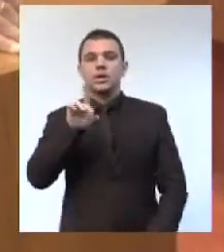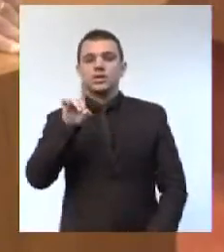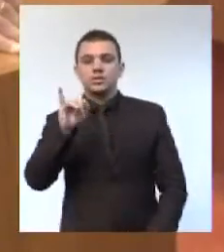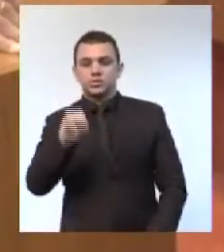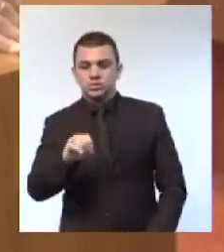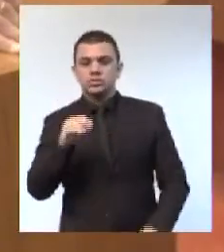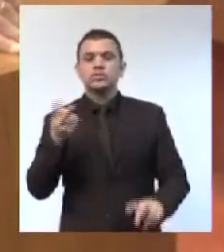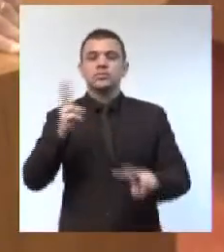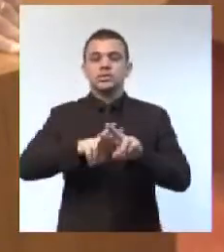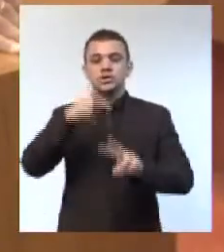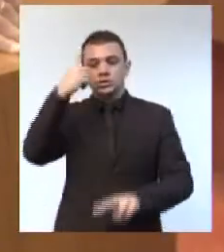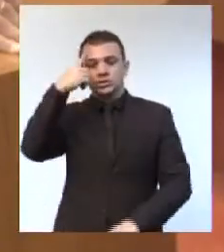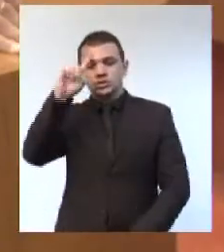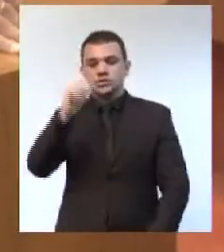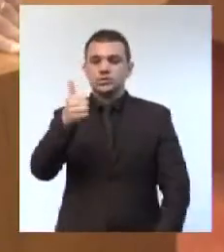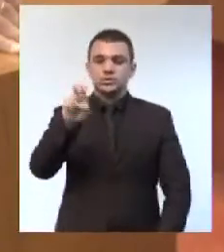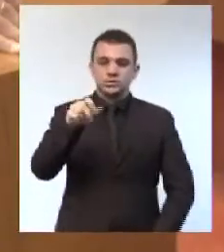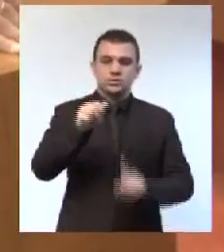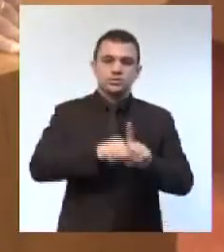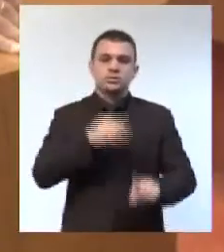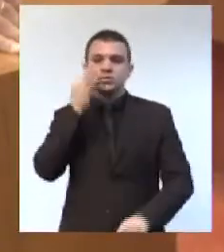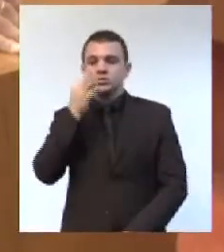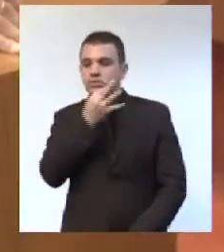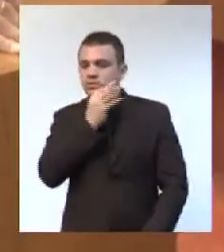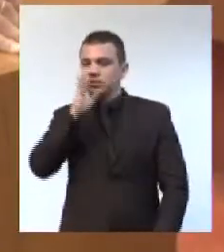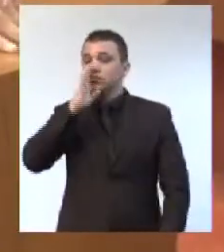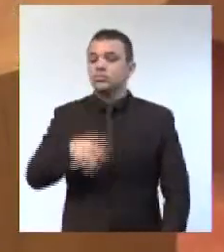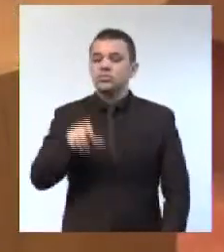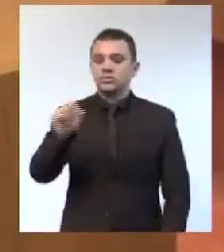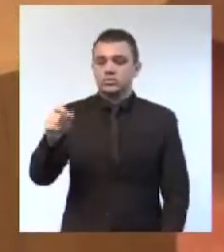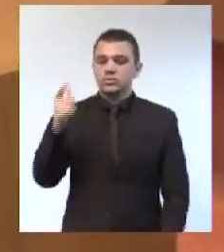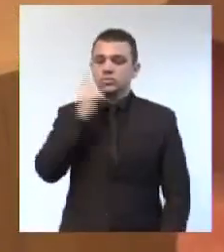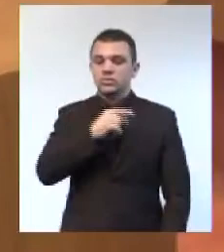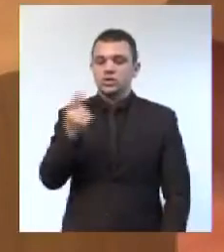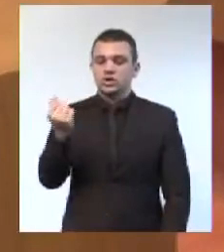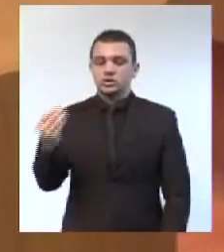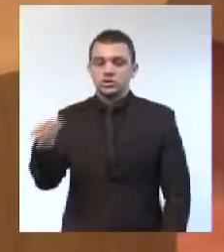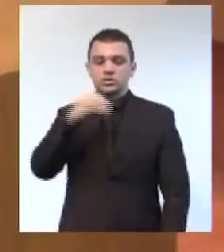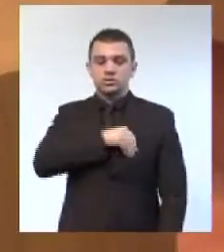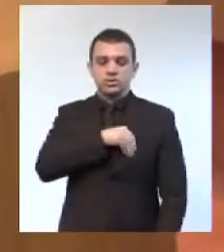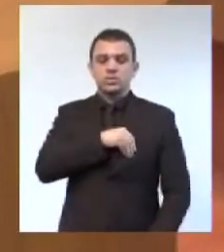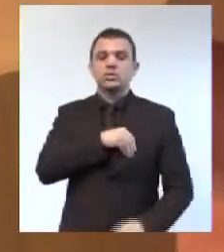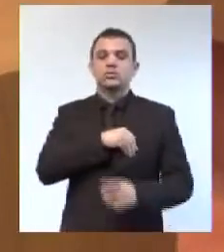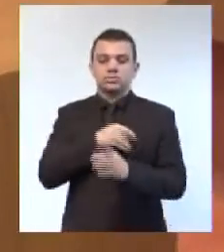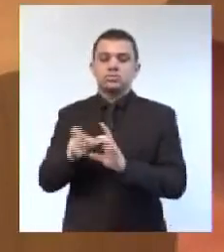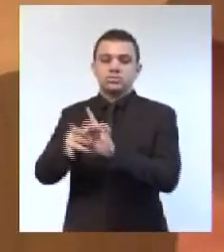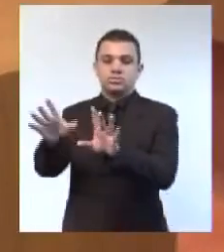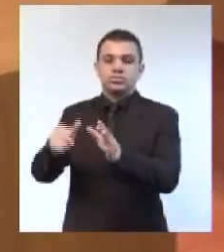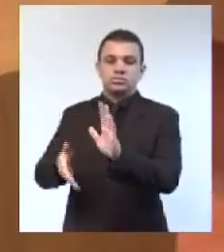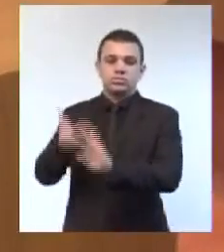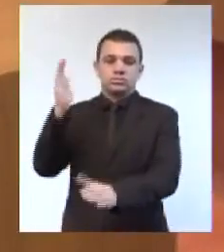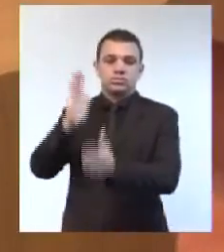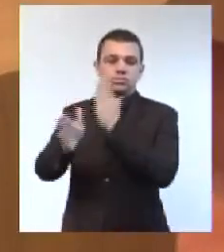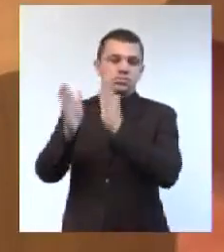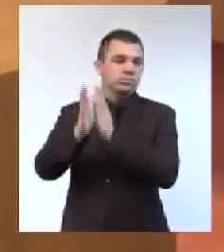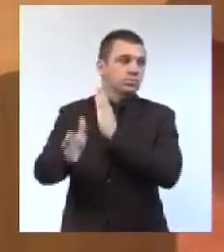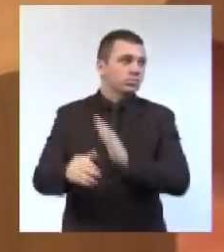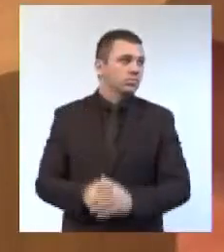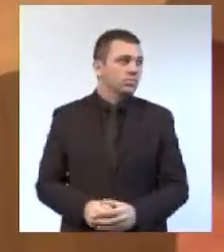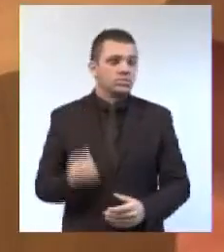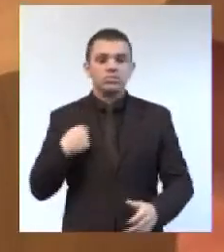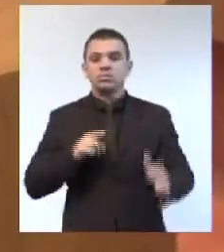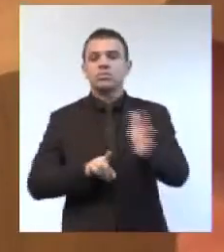de setembro, acusado de receber dinheiro para facilitar a fuga de presos. Portanto, eu faço só uma pergunta a Vossa